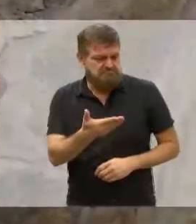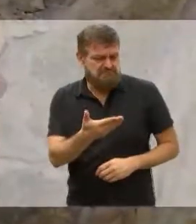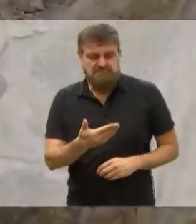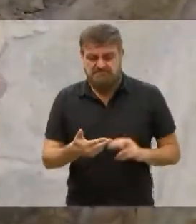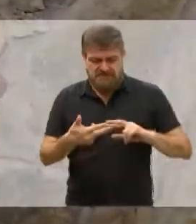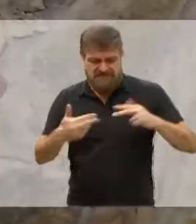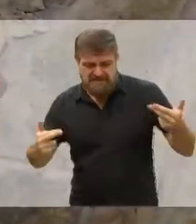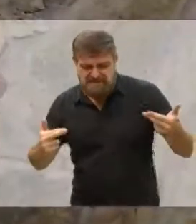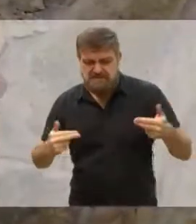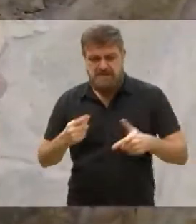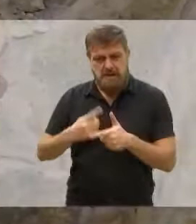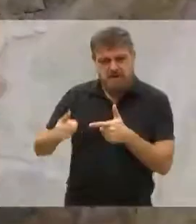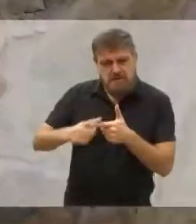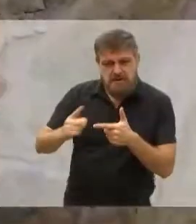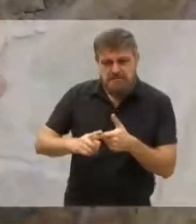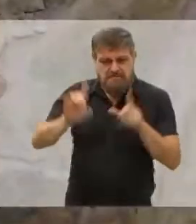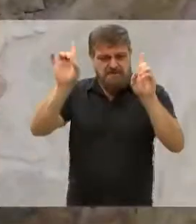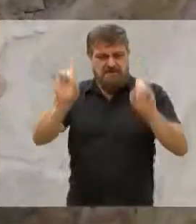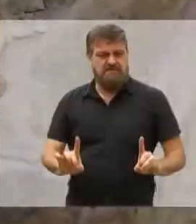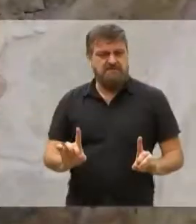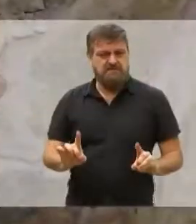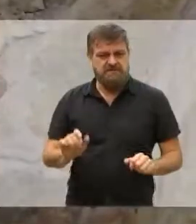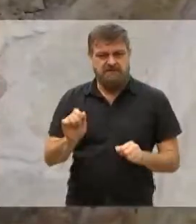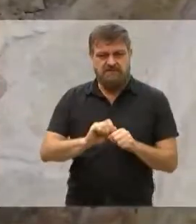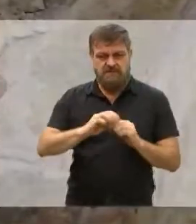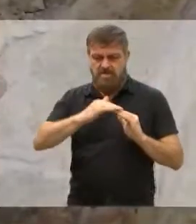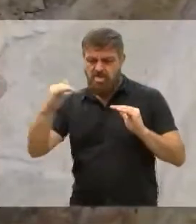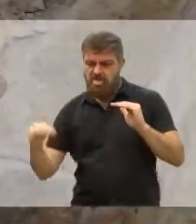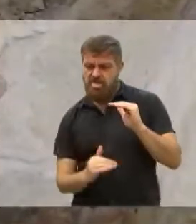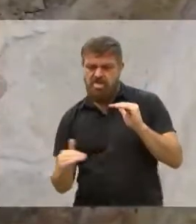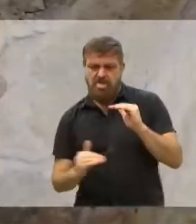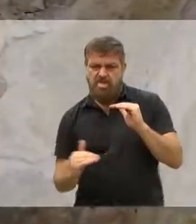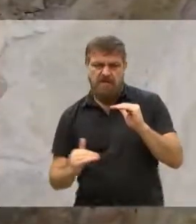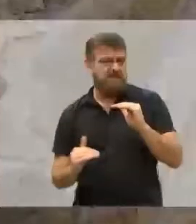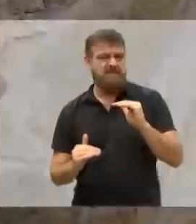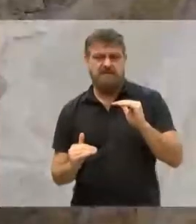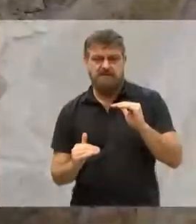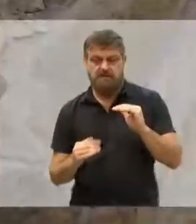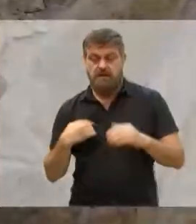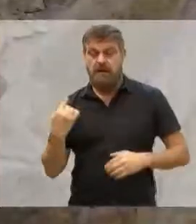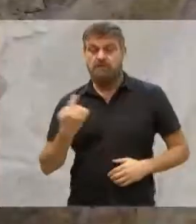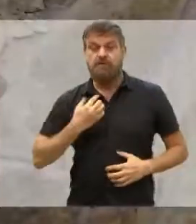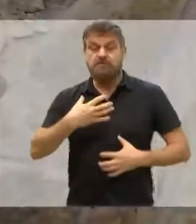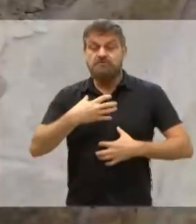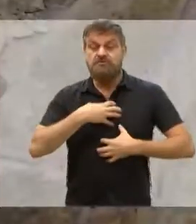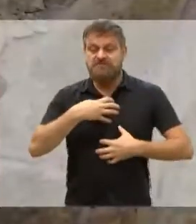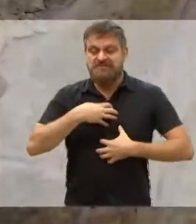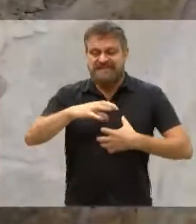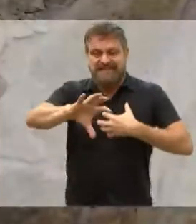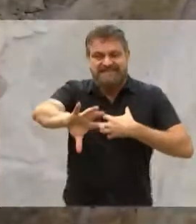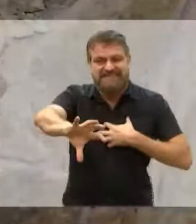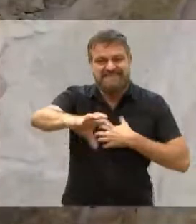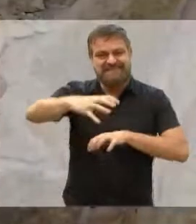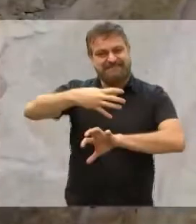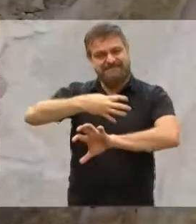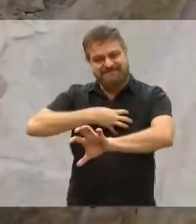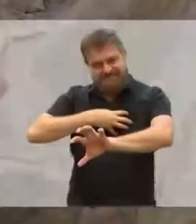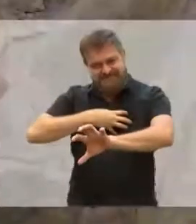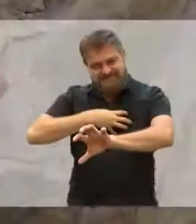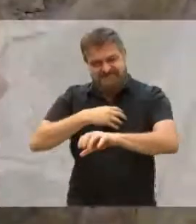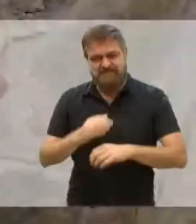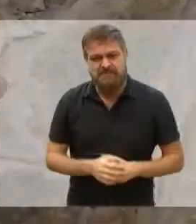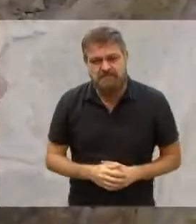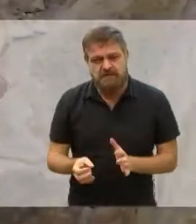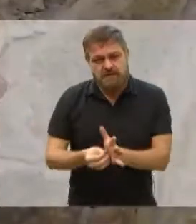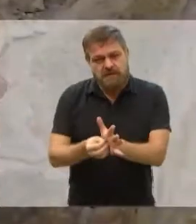uma síndrome, uma deficiência que nos faz diferentes. Mas é o nosso olhar